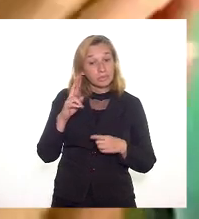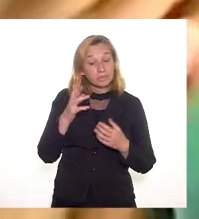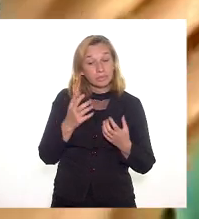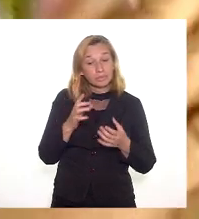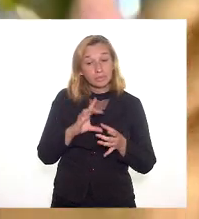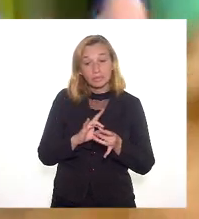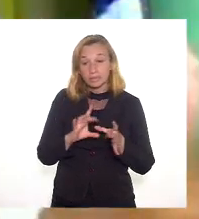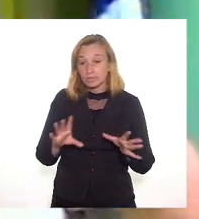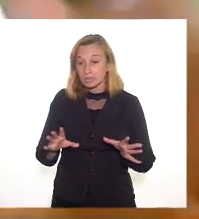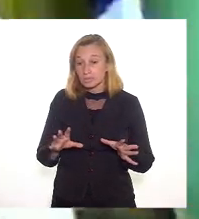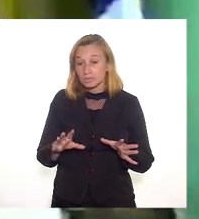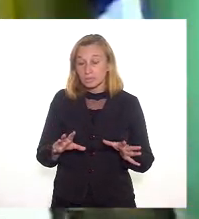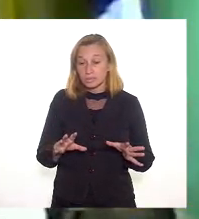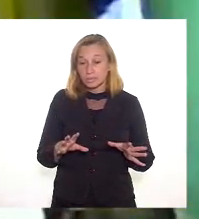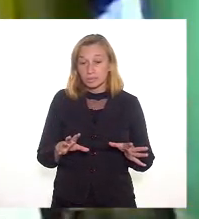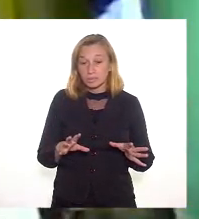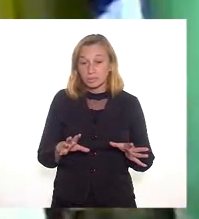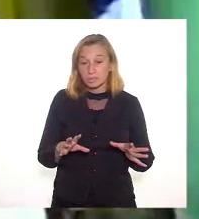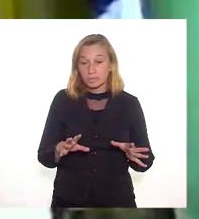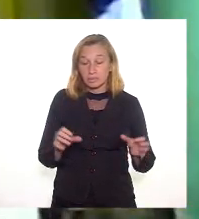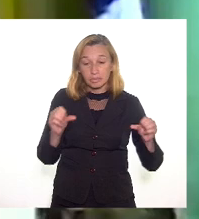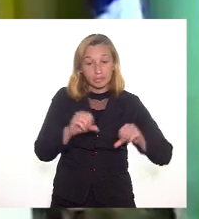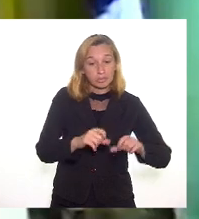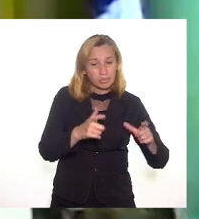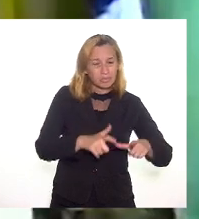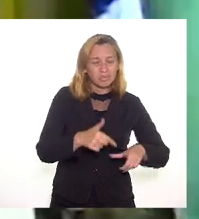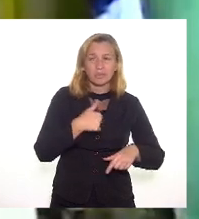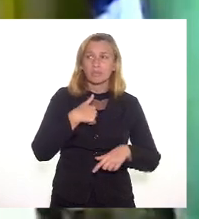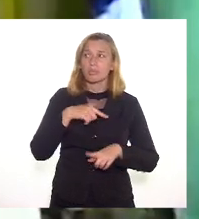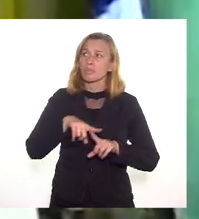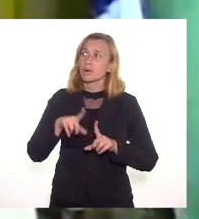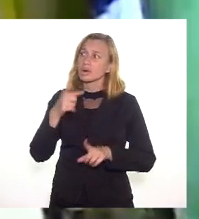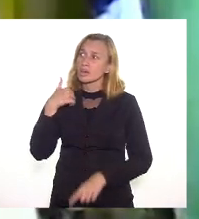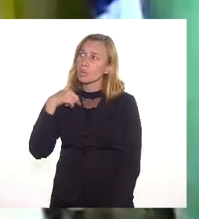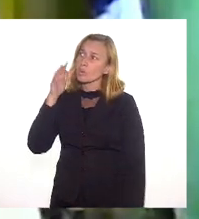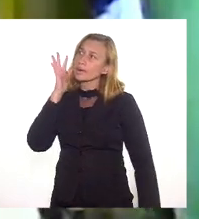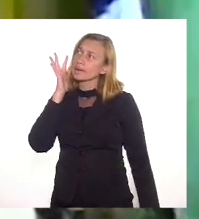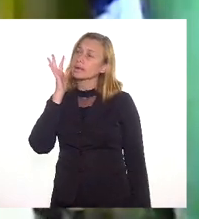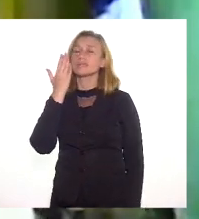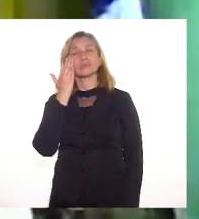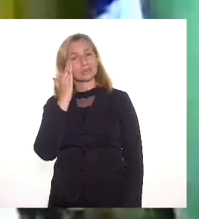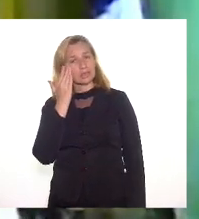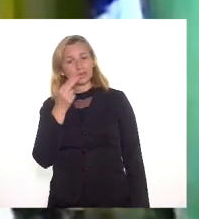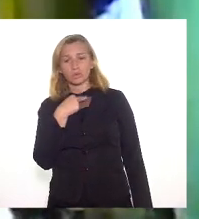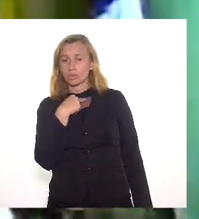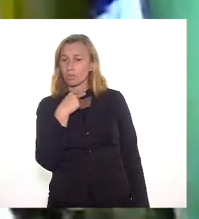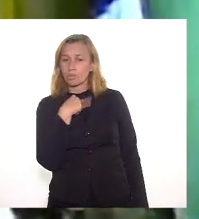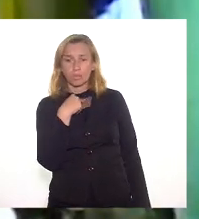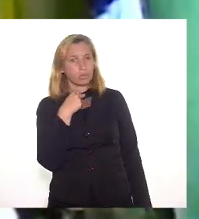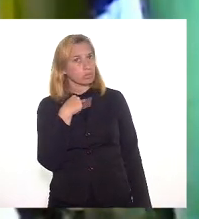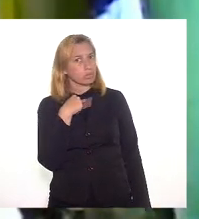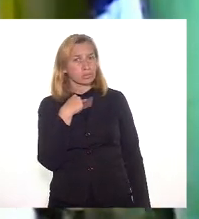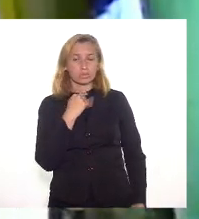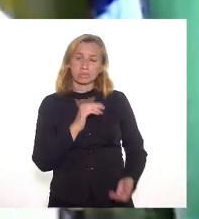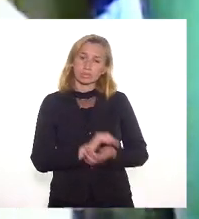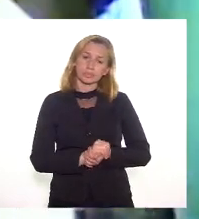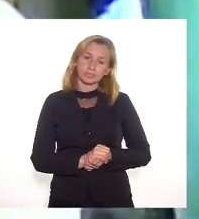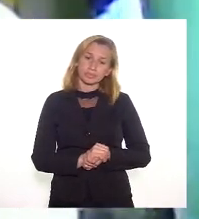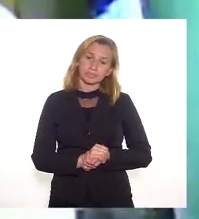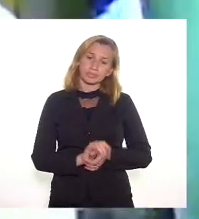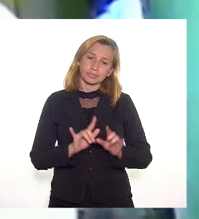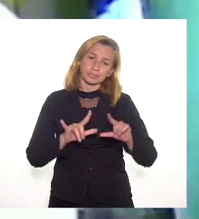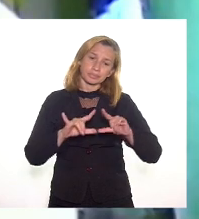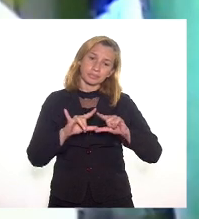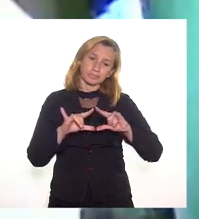constrangimento na área. Mas eu entendo que não podemos acatar que a